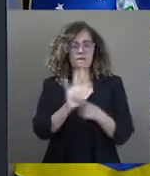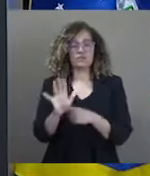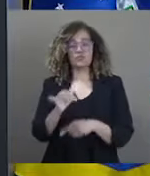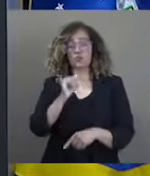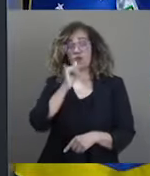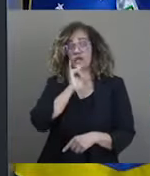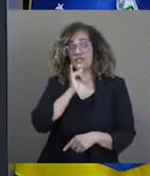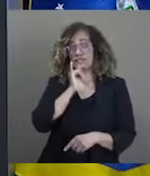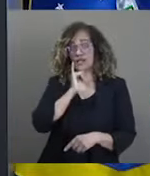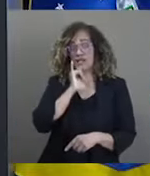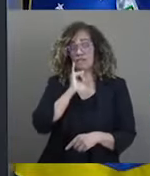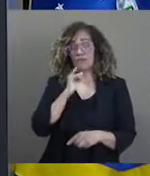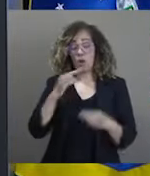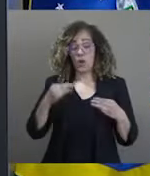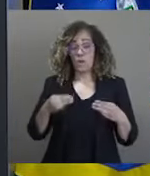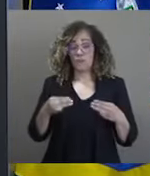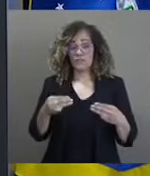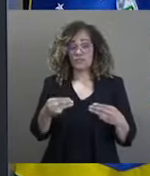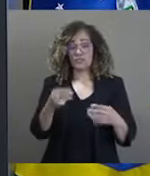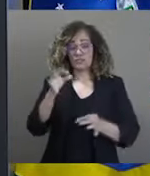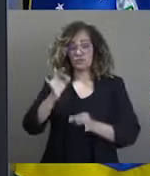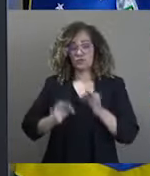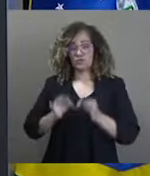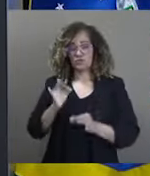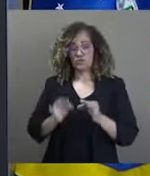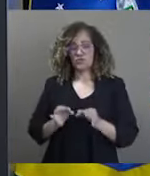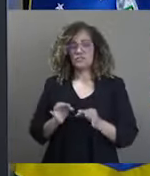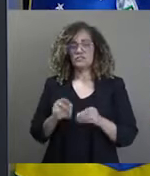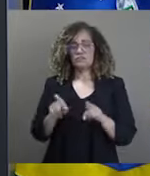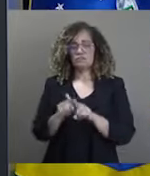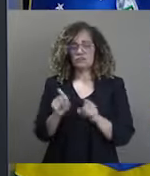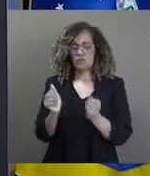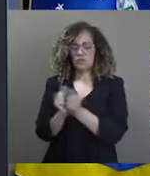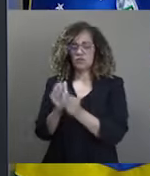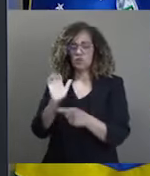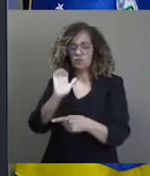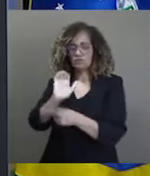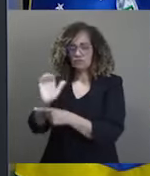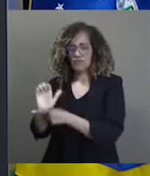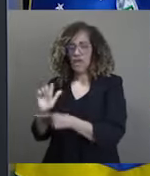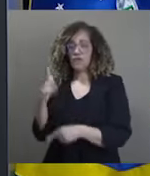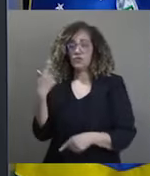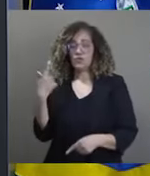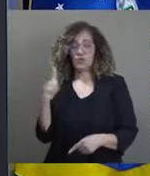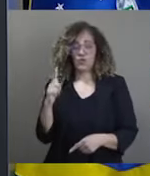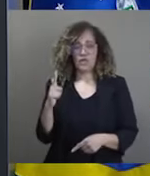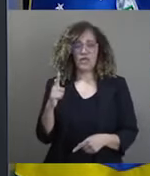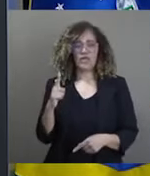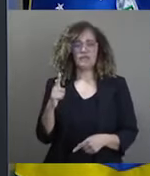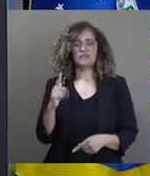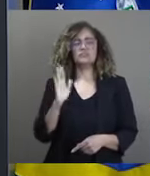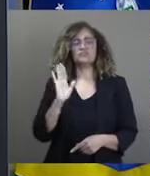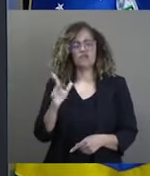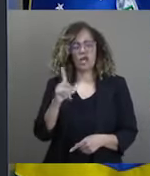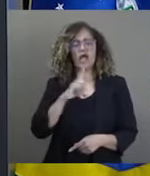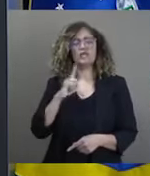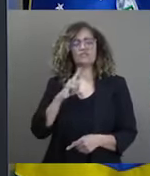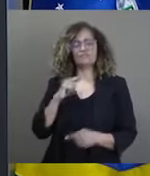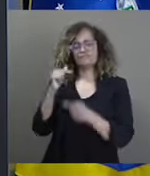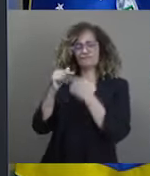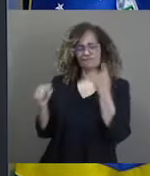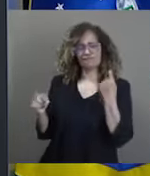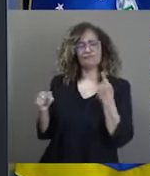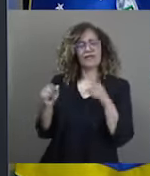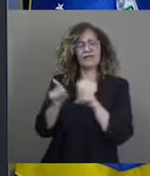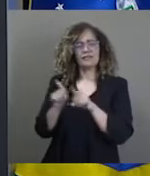dino no Ministério da Justiça com o meu estado de Goiás embora tendo as maiores divergências políticas